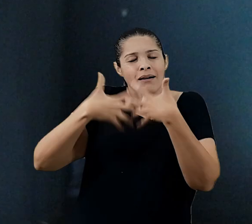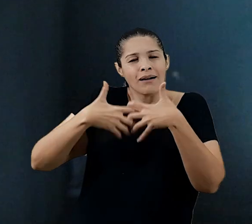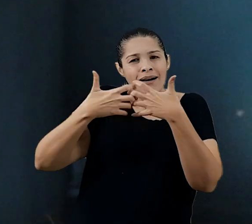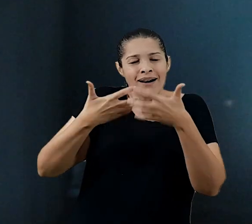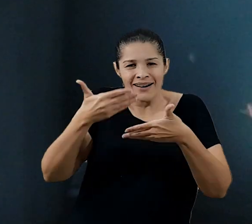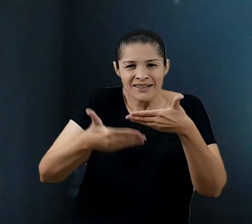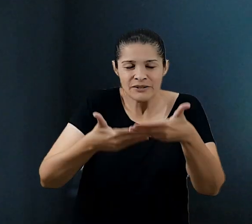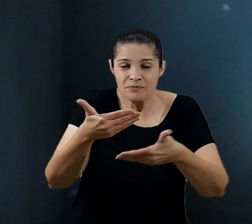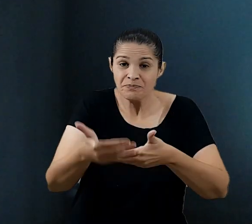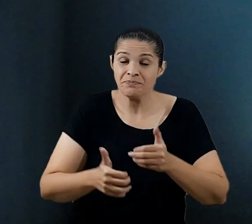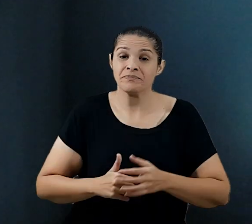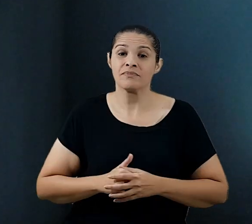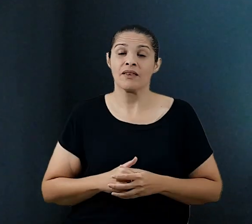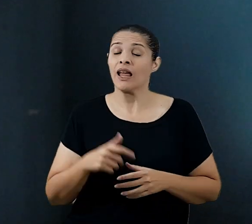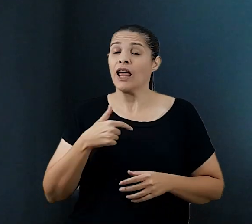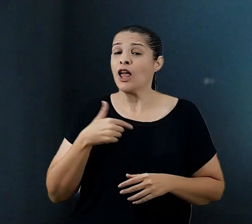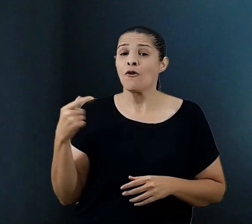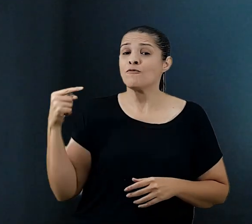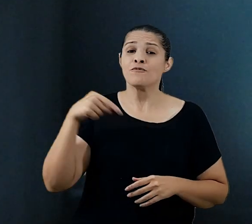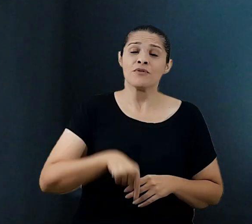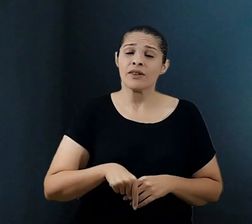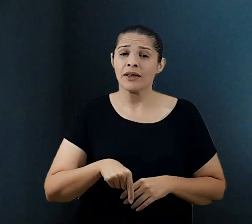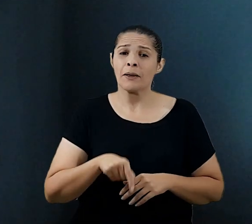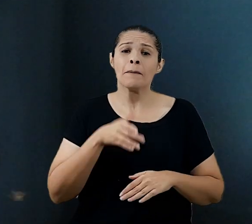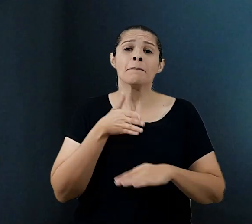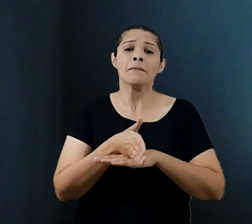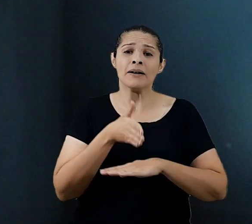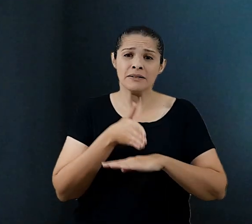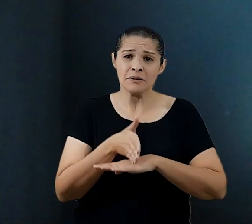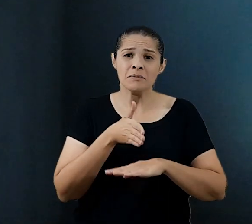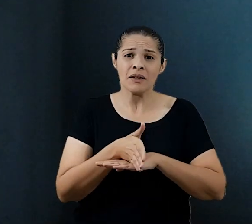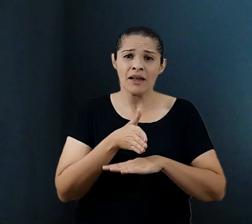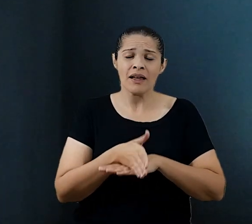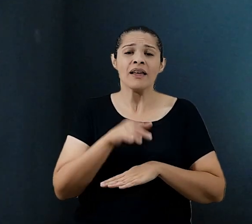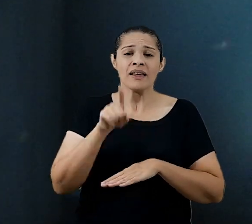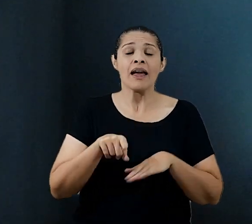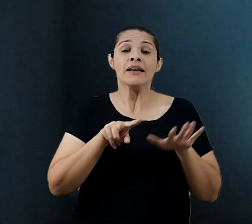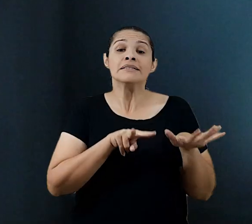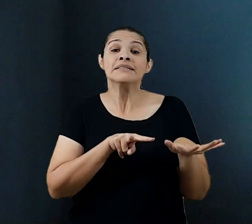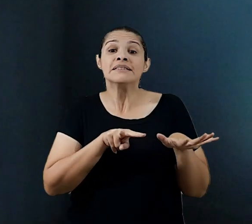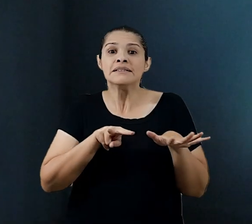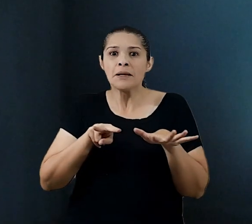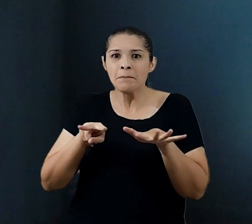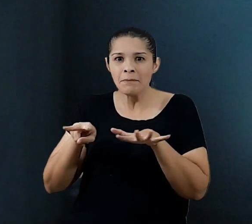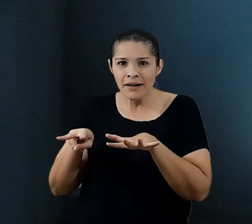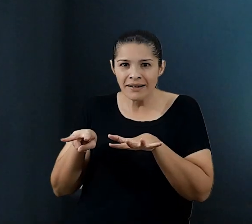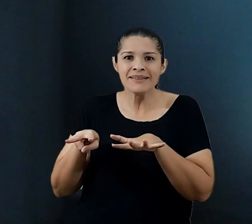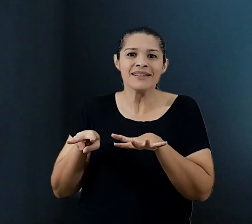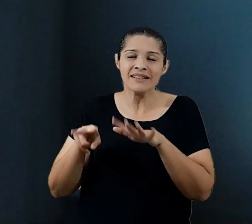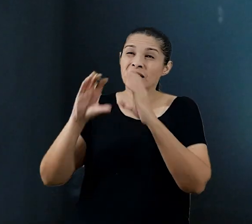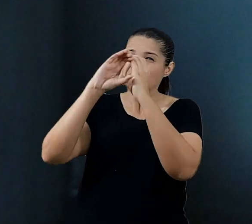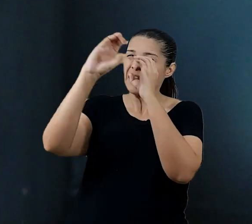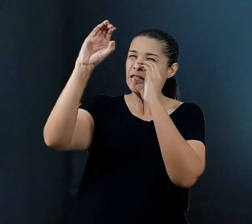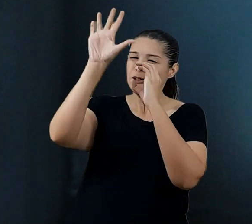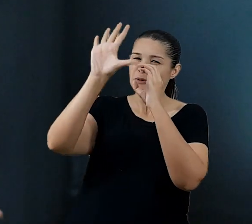Então, geralmente eu vinha para poder participar da Seita, que é a Semana de Imersão Total em Astronomia. Aí eu participava com ele desde quando eu tinha